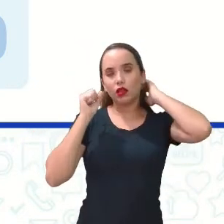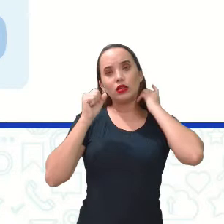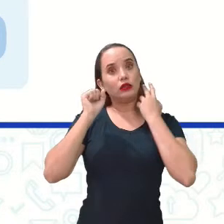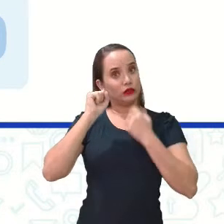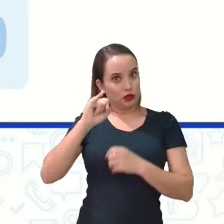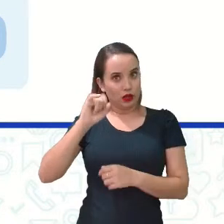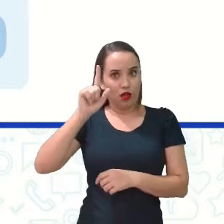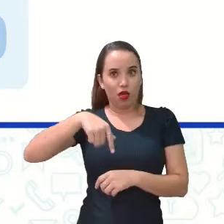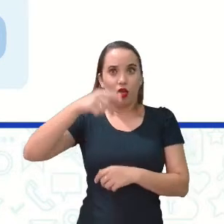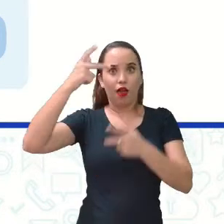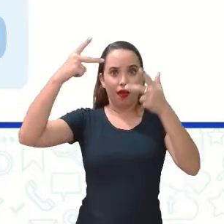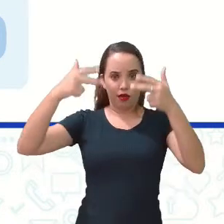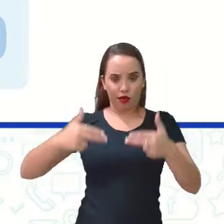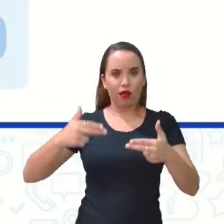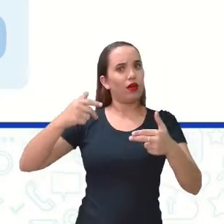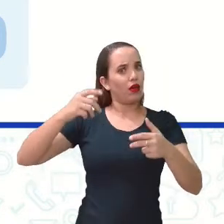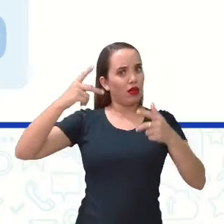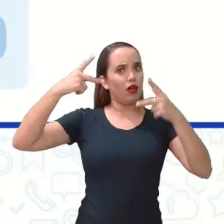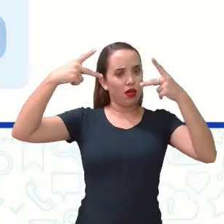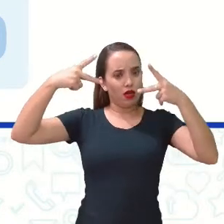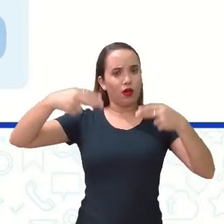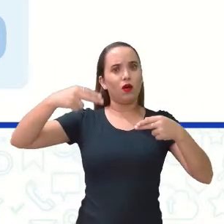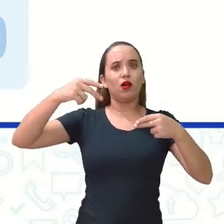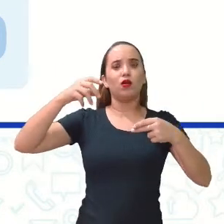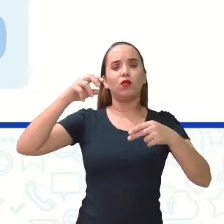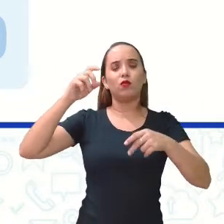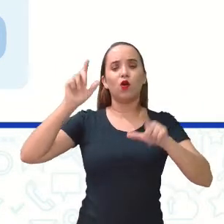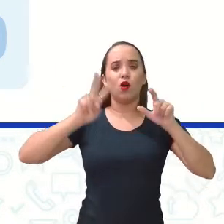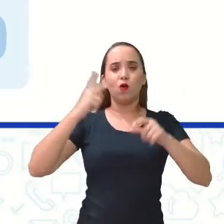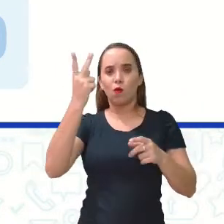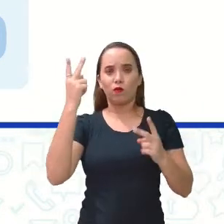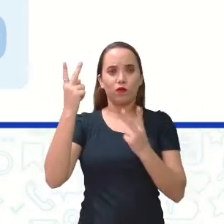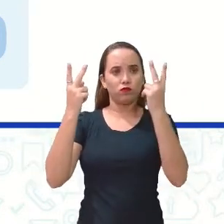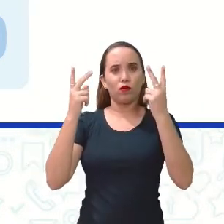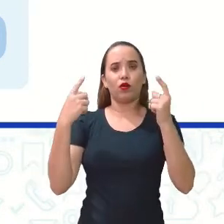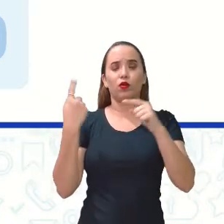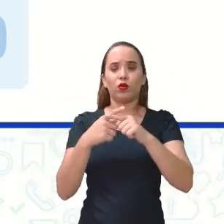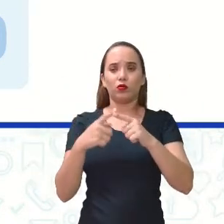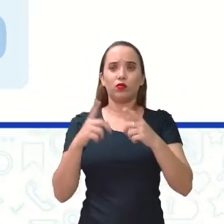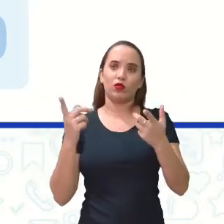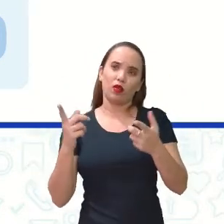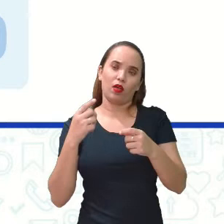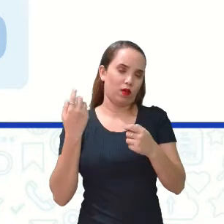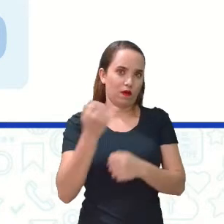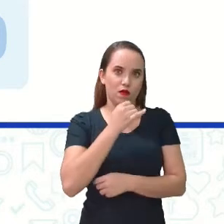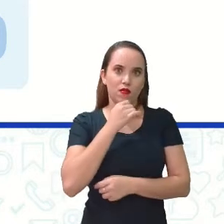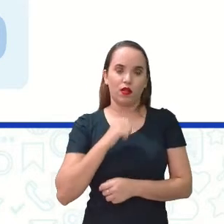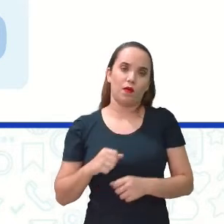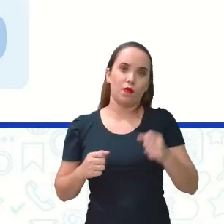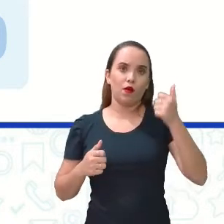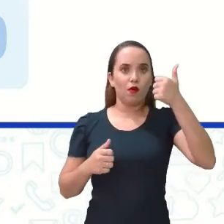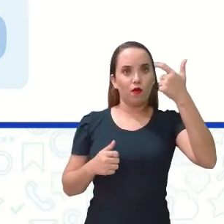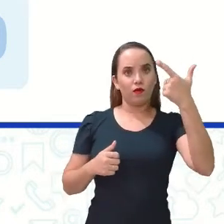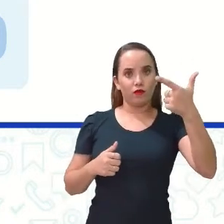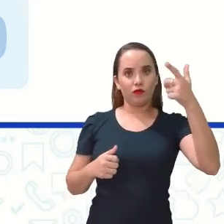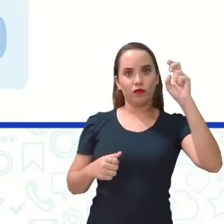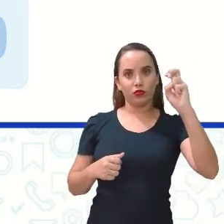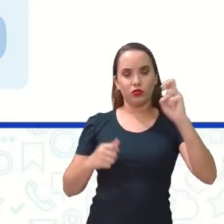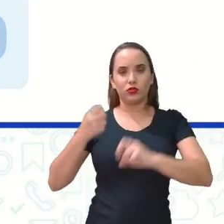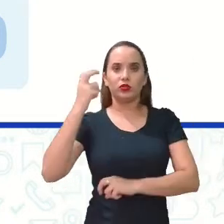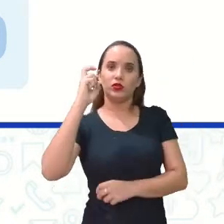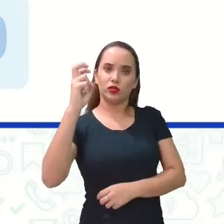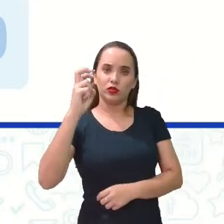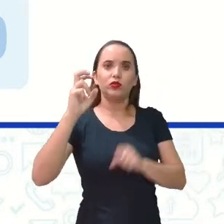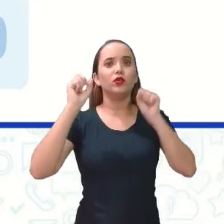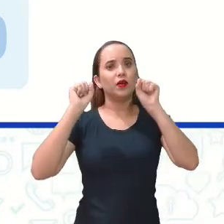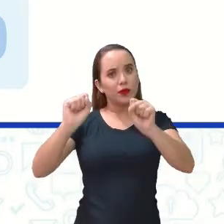baixo. Nesse caso, eu poderia também escolher 25 e 5, que também iria estar satisfazendo a